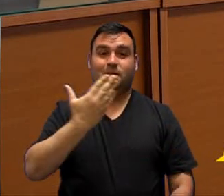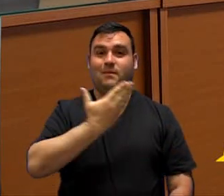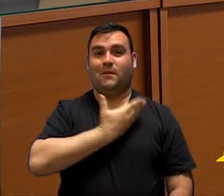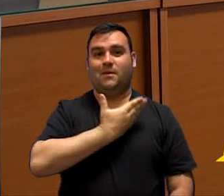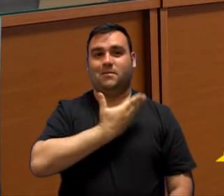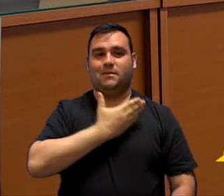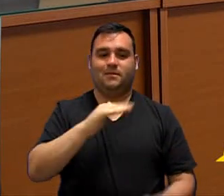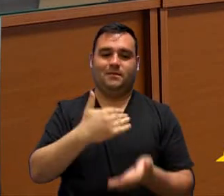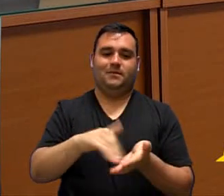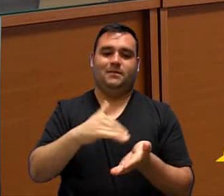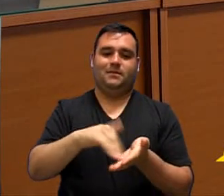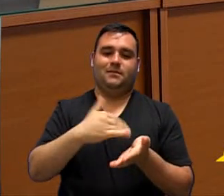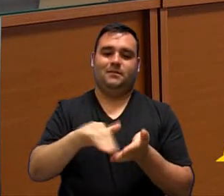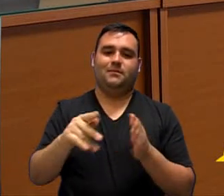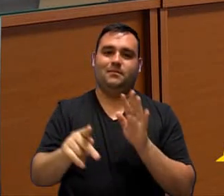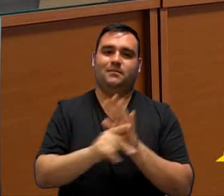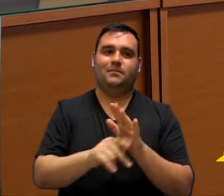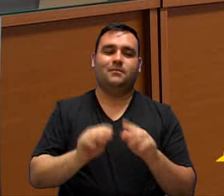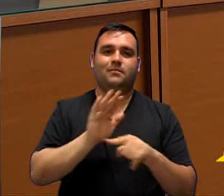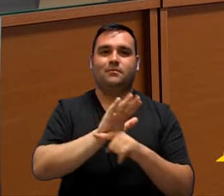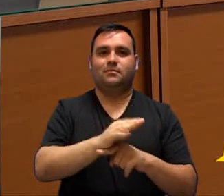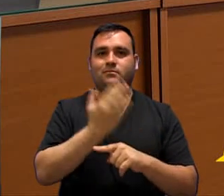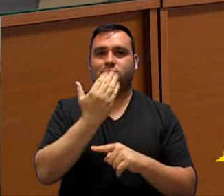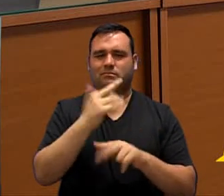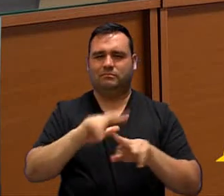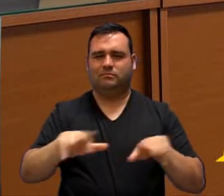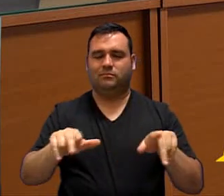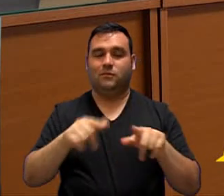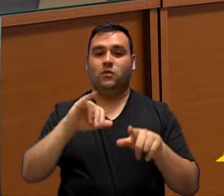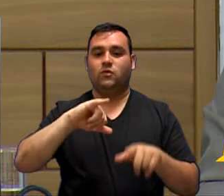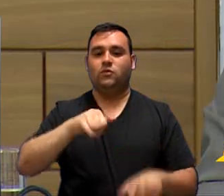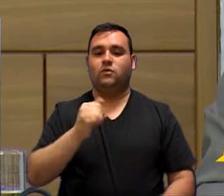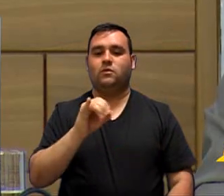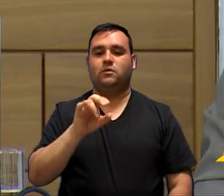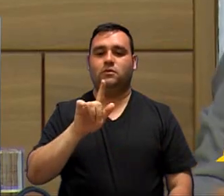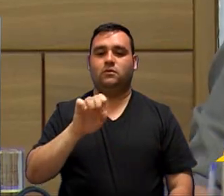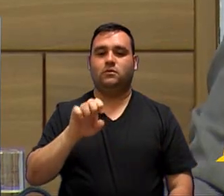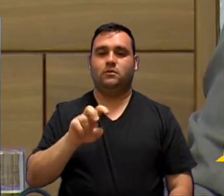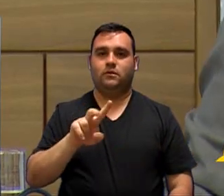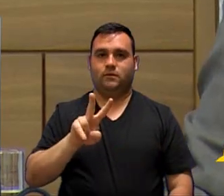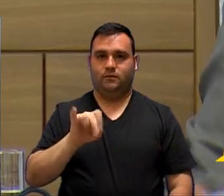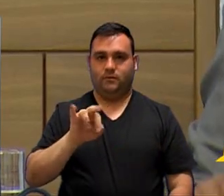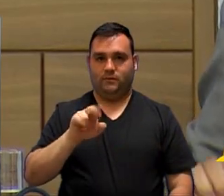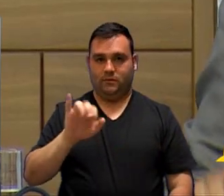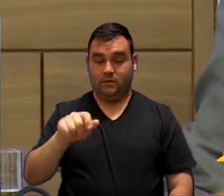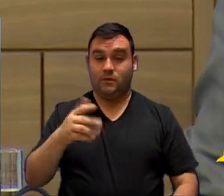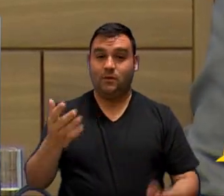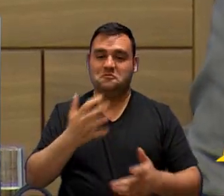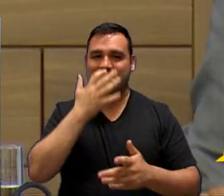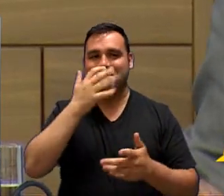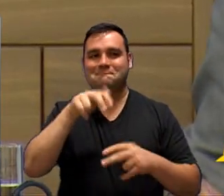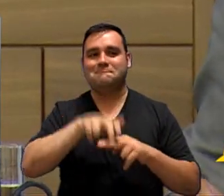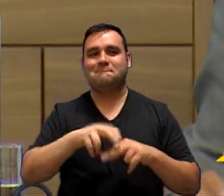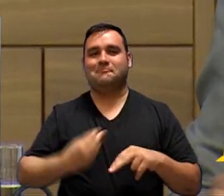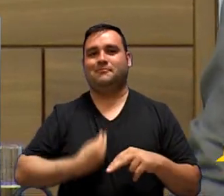amigo, secretário municipal de abastecimento, Jorge Vieira, que também está prestigiando aqui essa